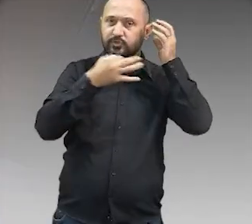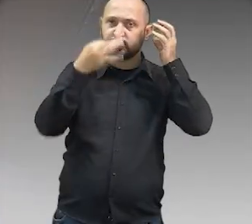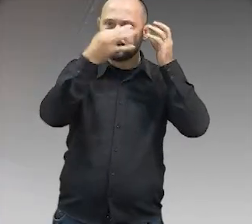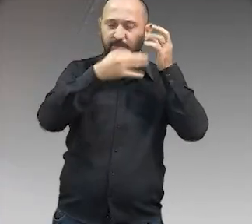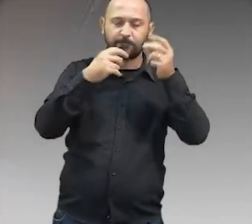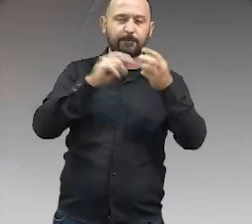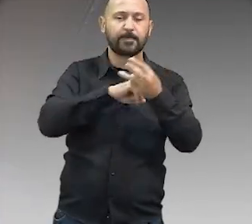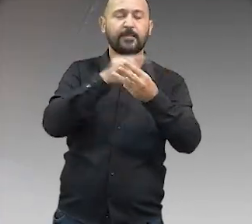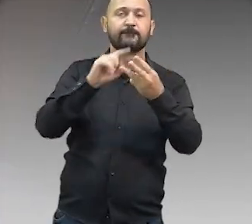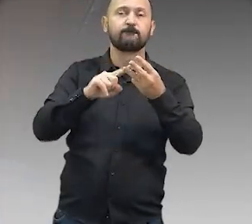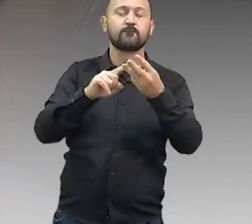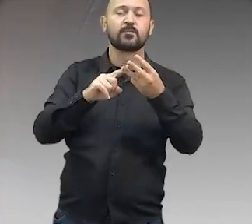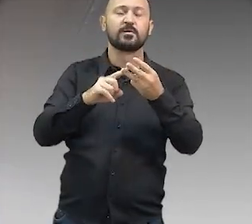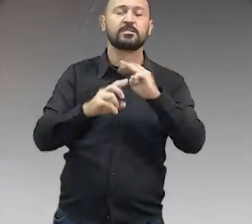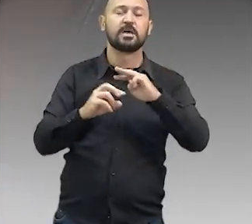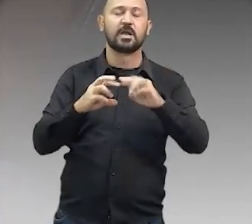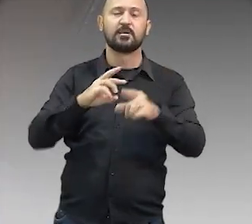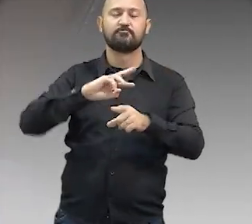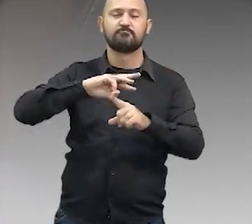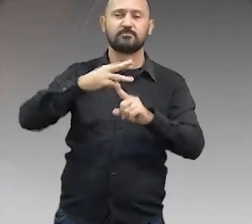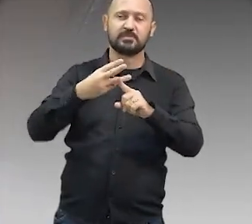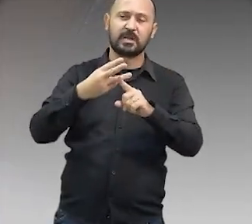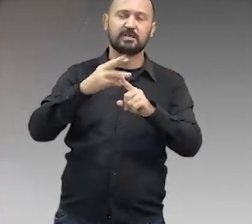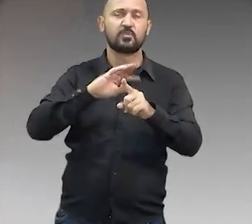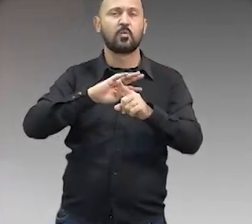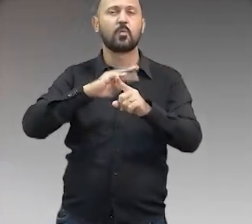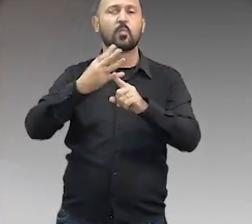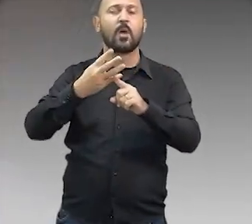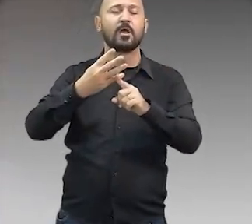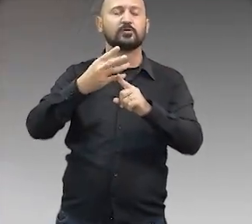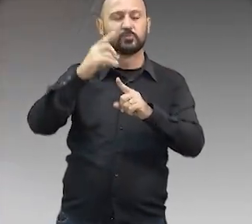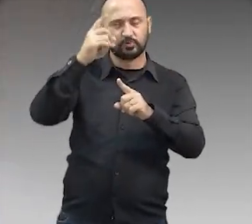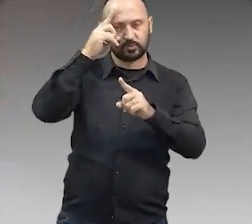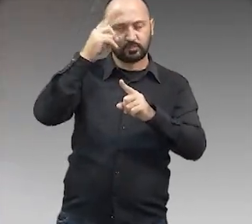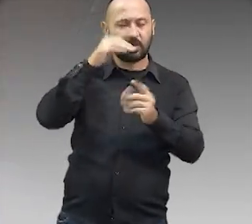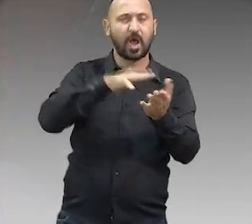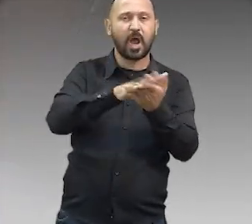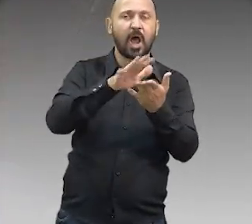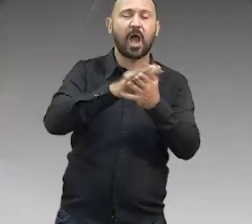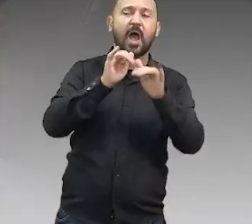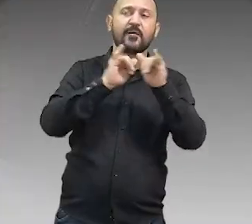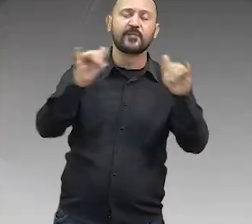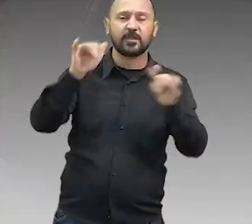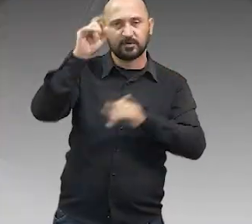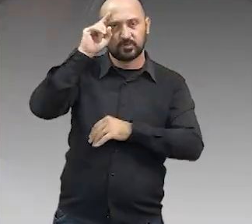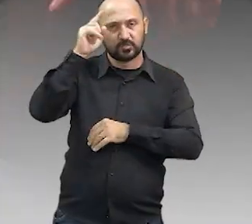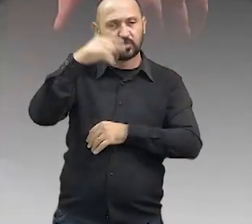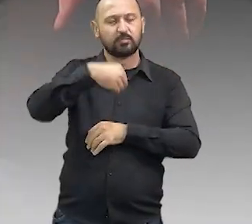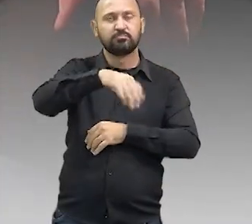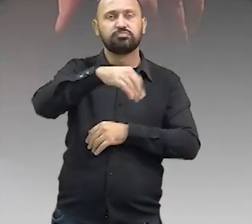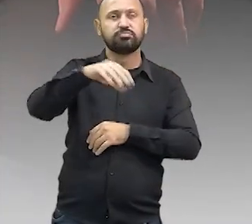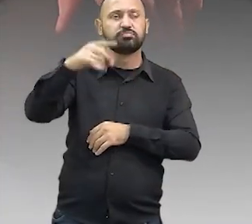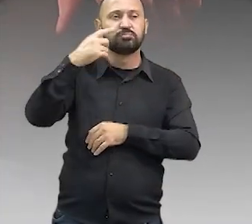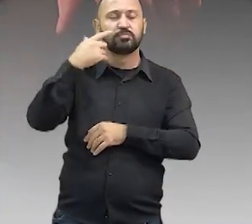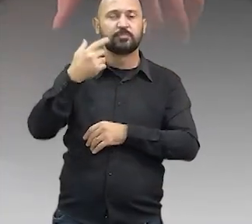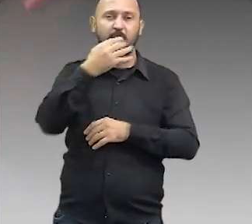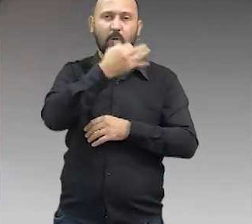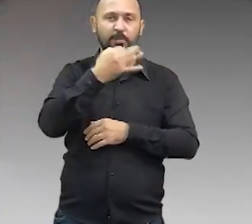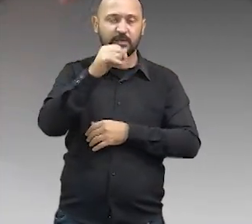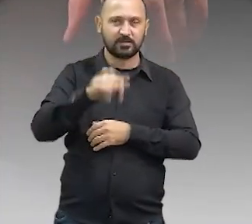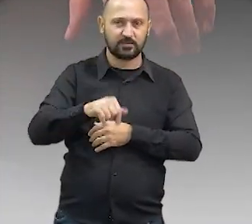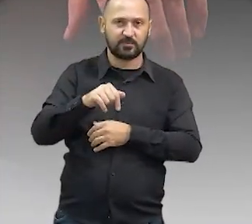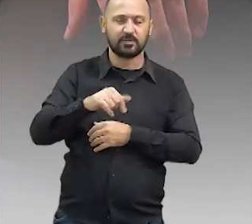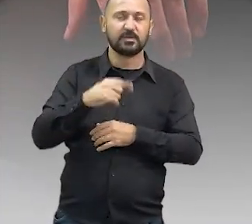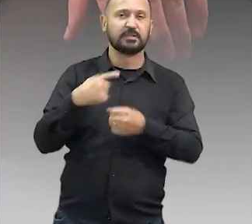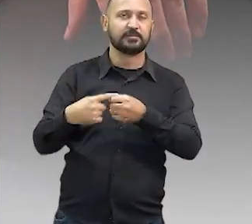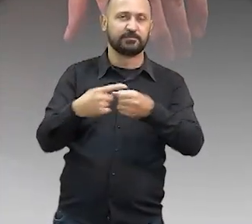rádio, e fazíamos 3 até 4 boletins diários e enviávamos para os veículos de